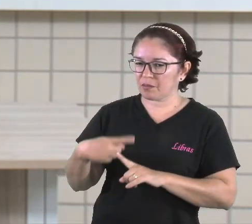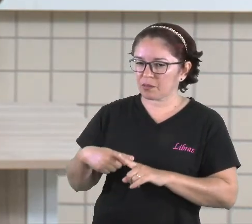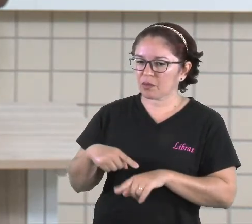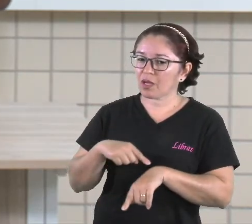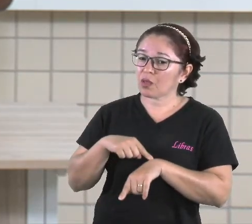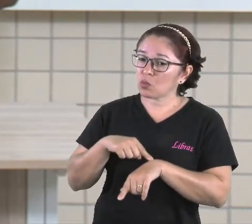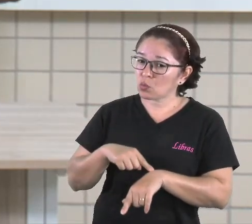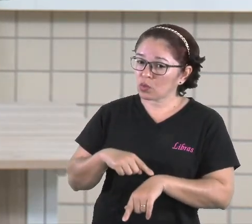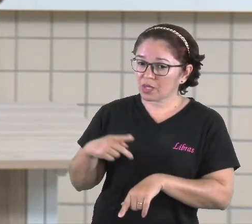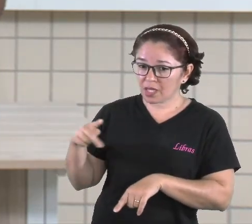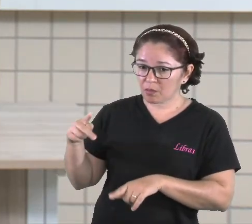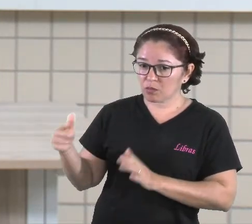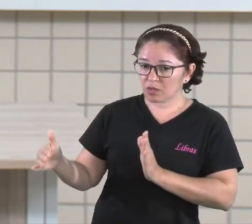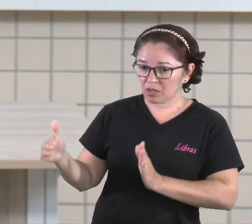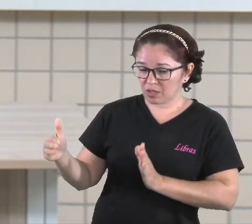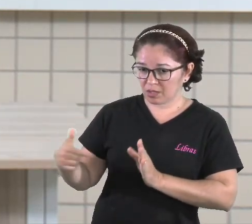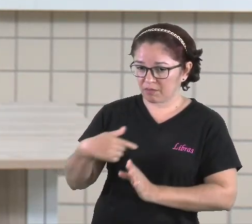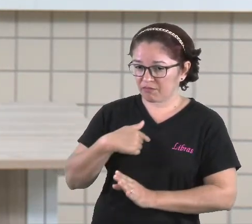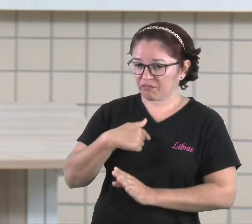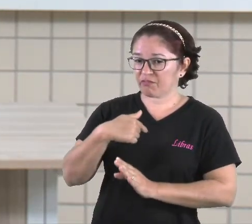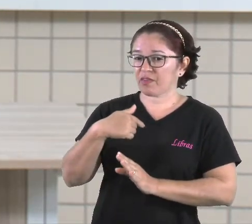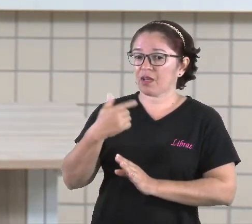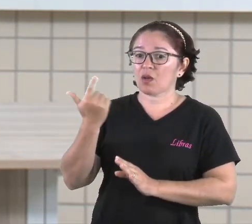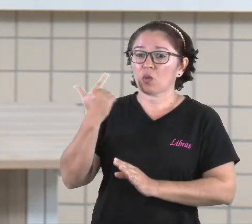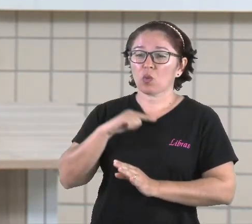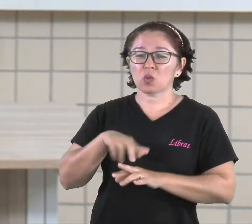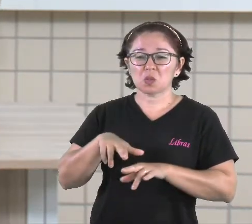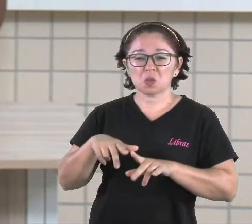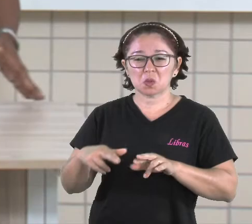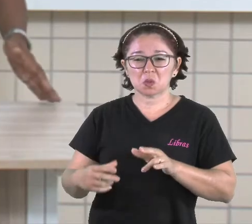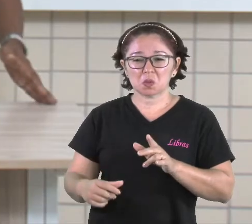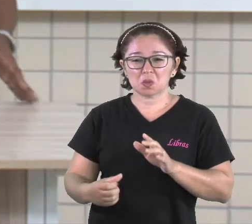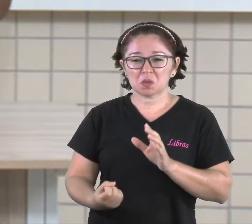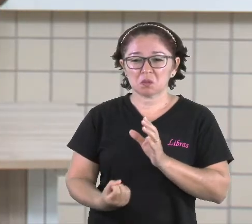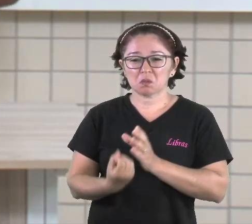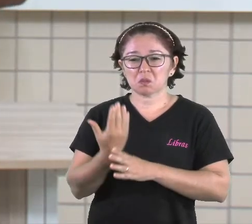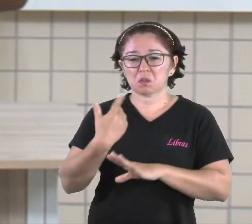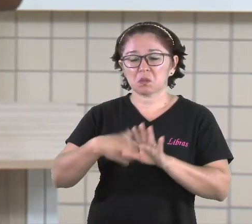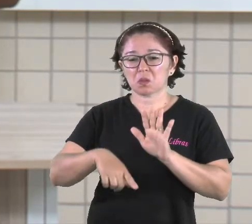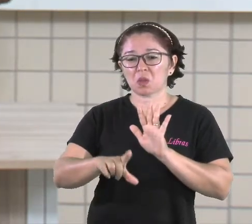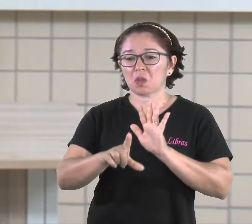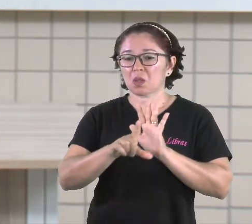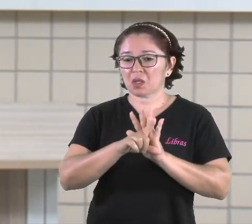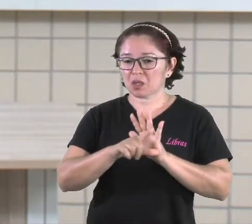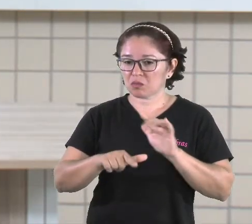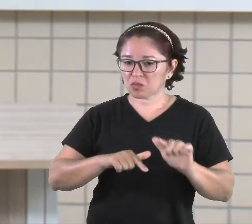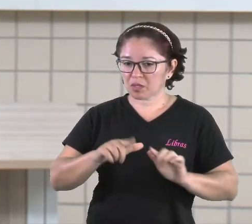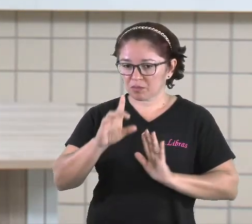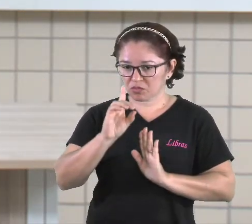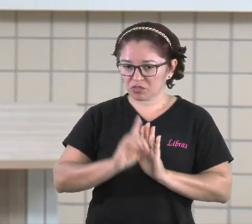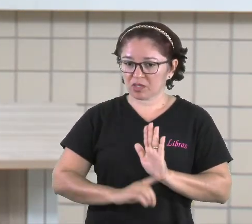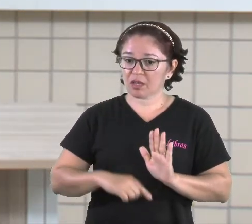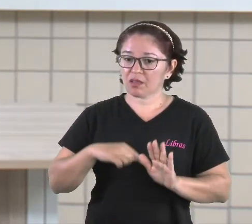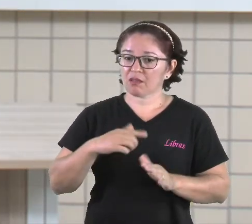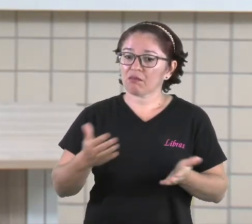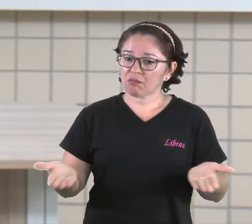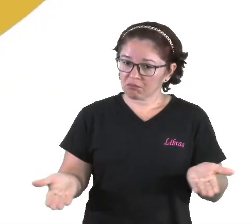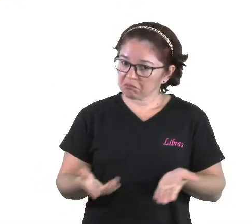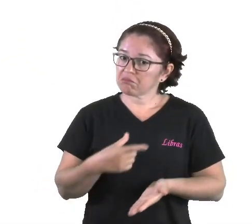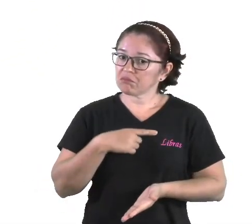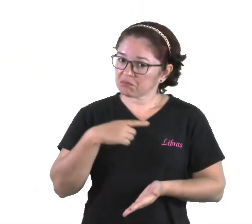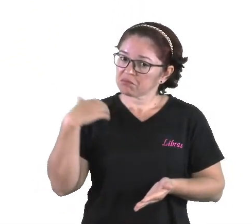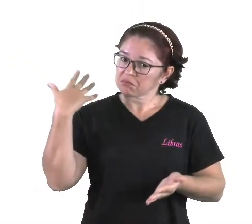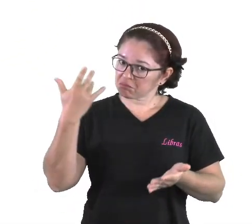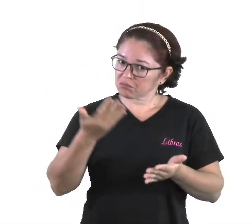Era Vargas que muito se conquistou de direitos trabalhistas que o Brasil possui na atualidade. Getúlio Vargas